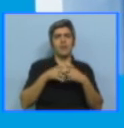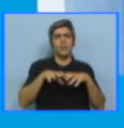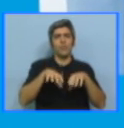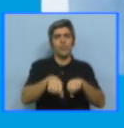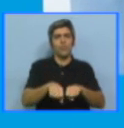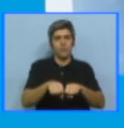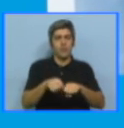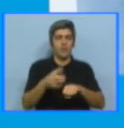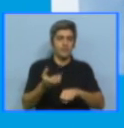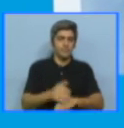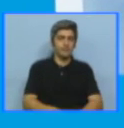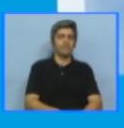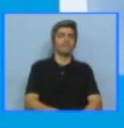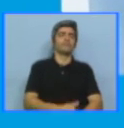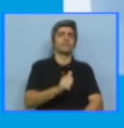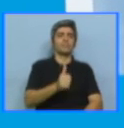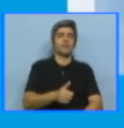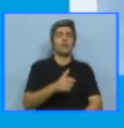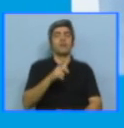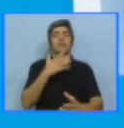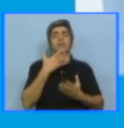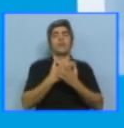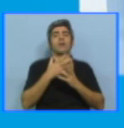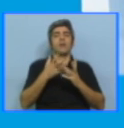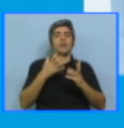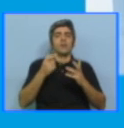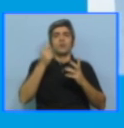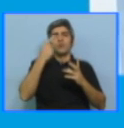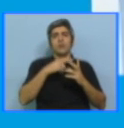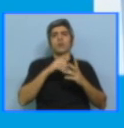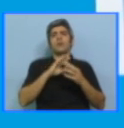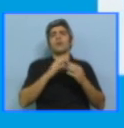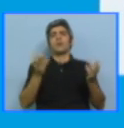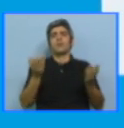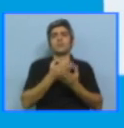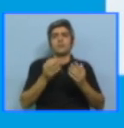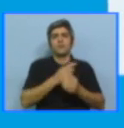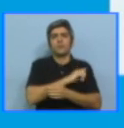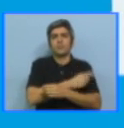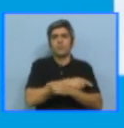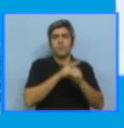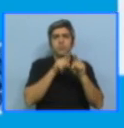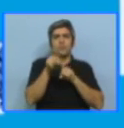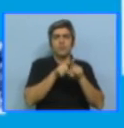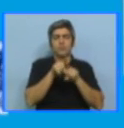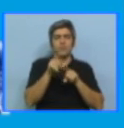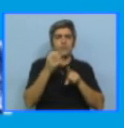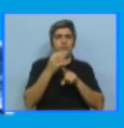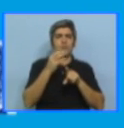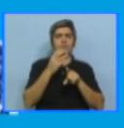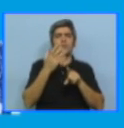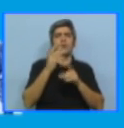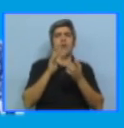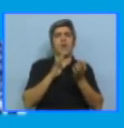Exatamente. Depois, o que complicou a história em relação à relação com o poder político foi o facto da revista que